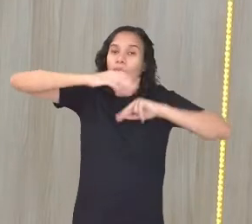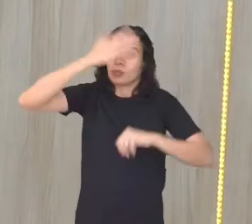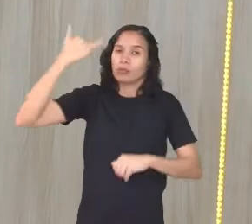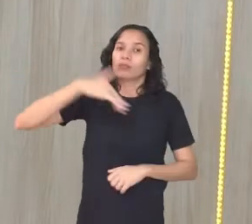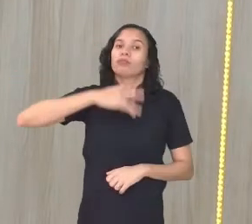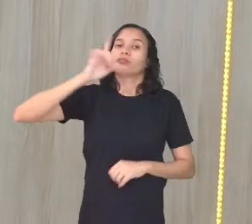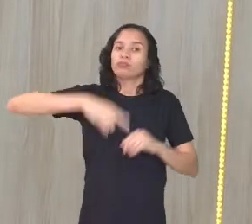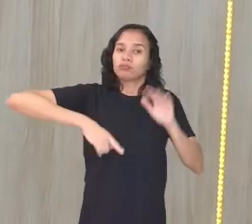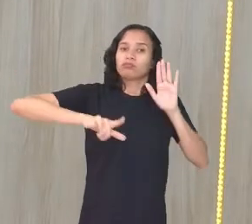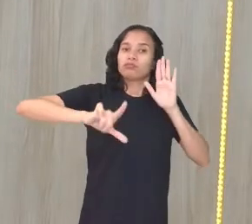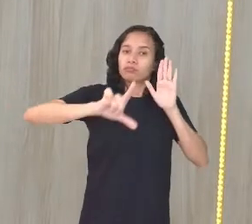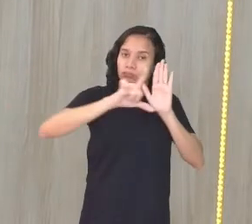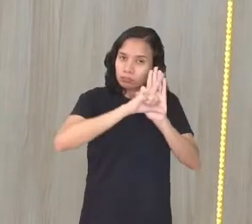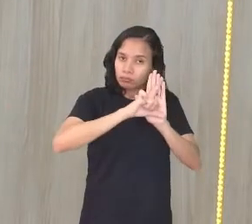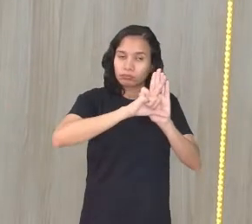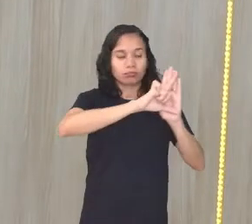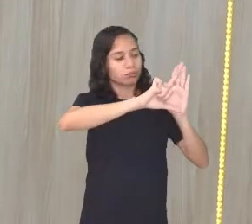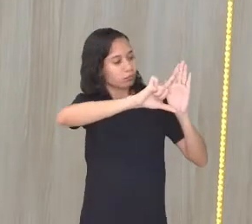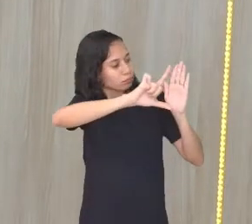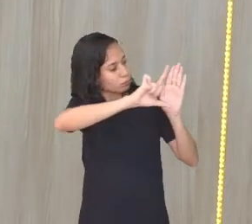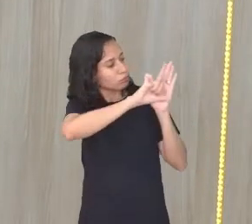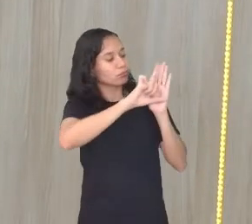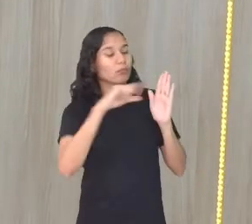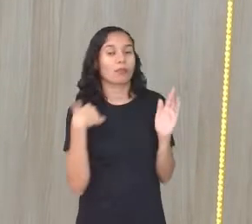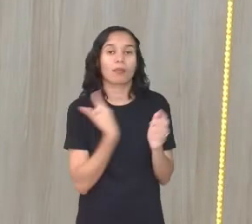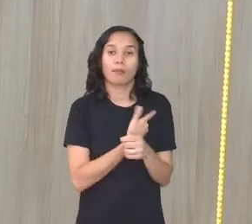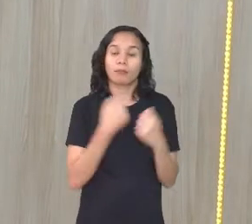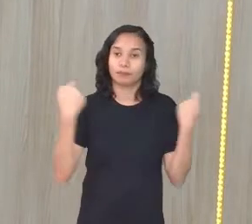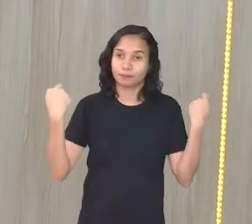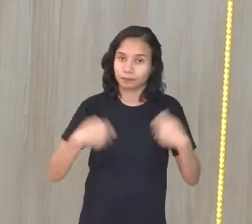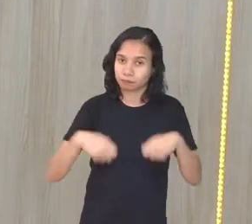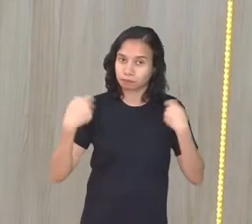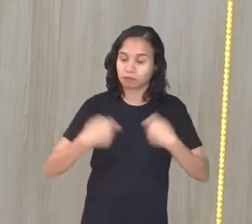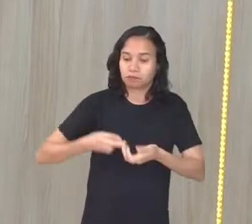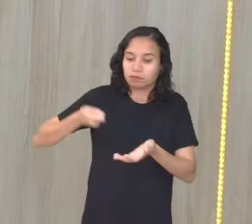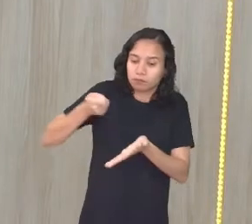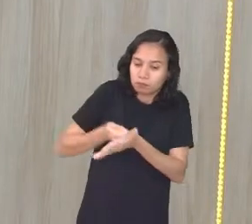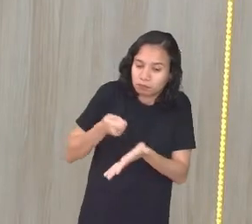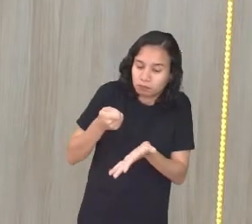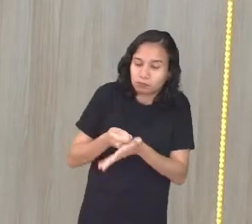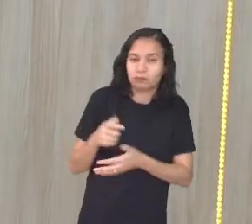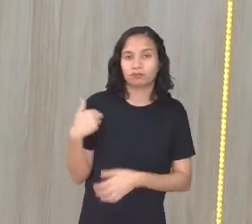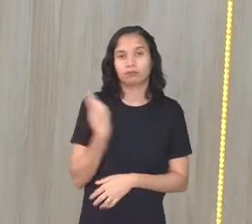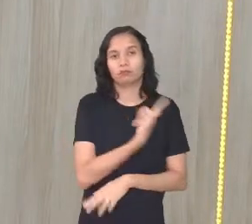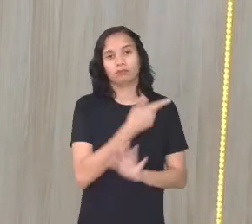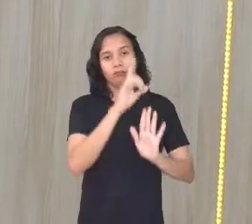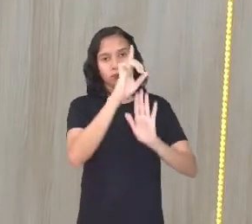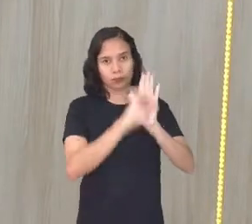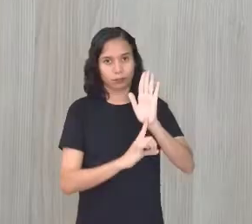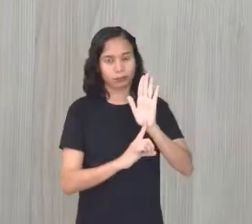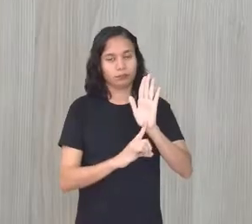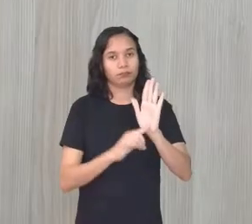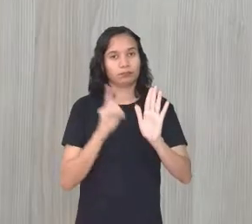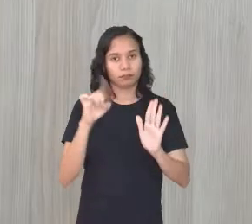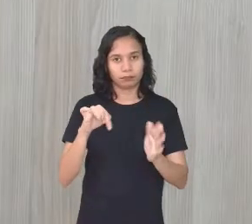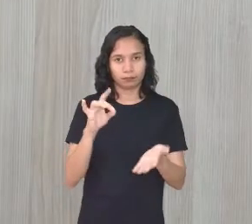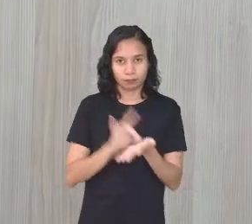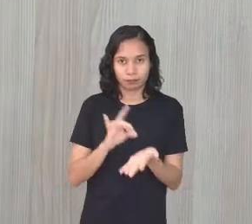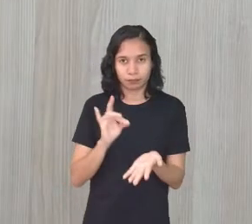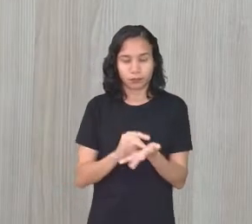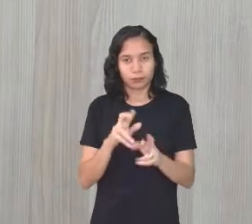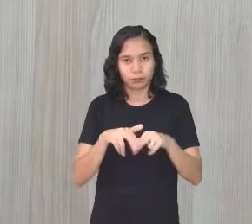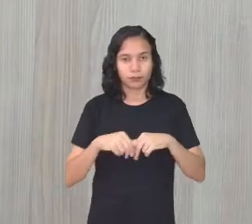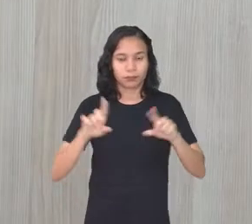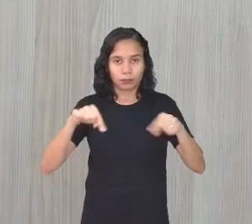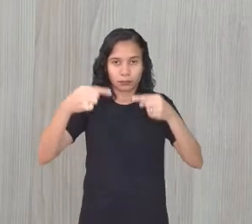é lei, tá na lei e a gente precisa exigir nossos direitos. Não é verdade? E o